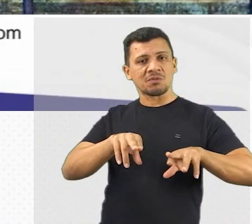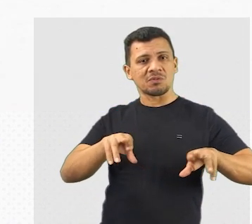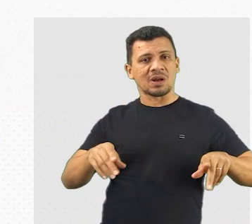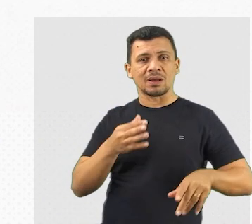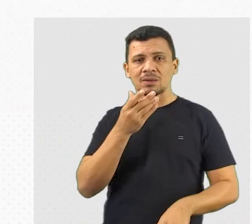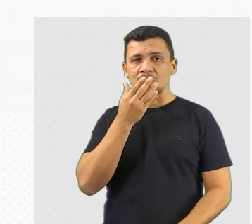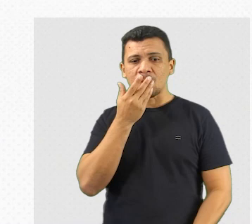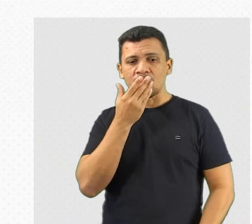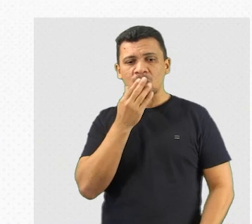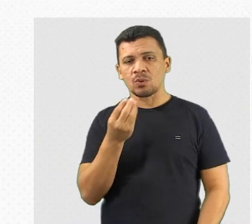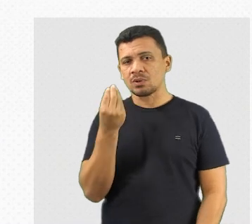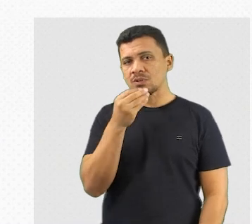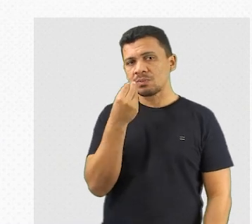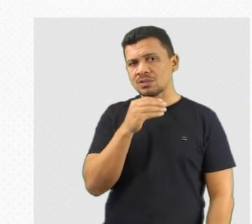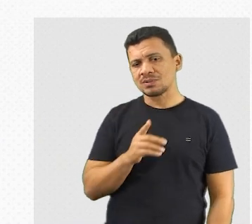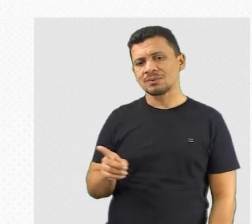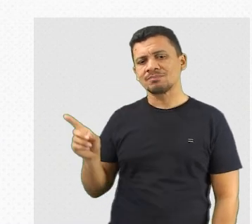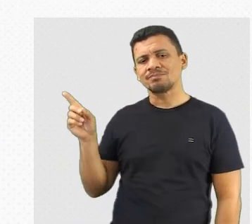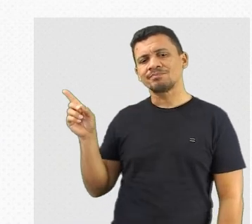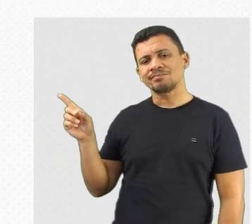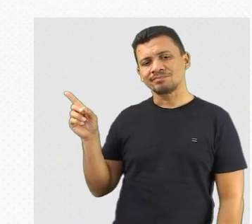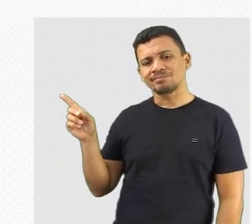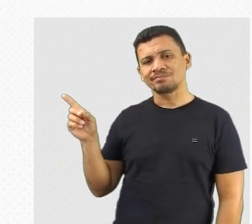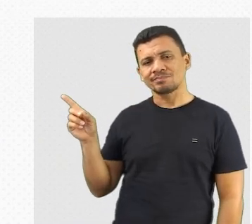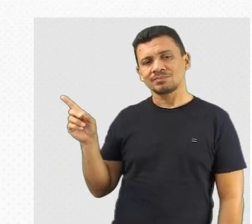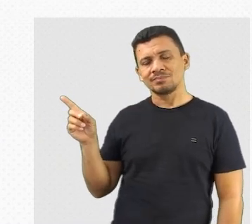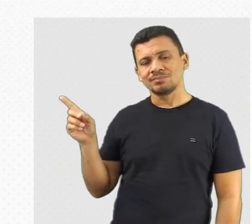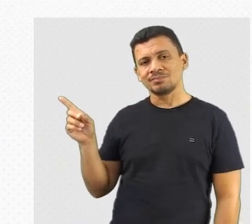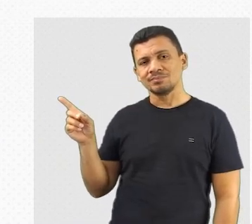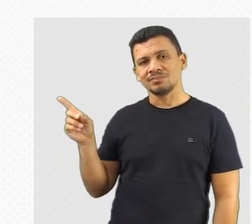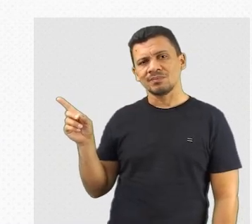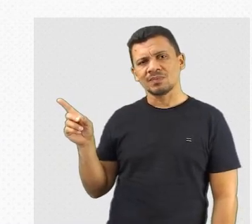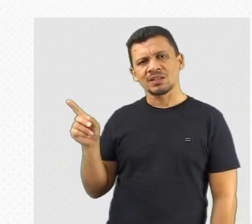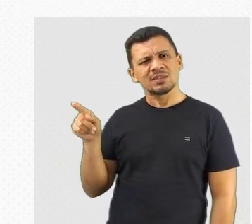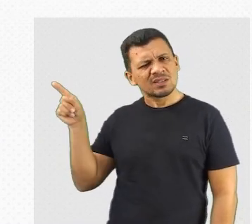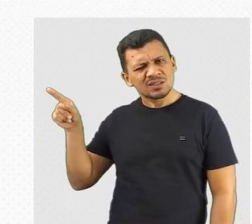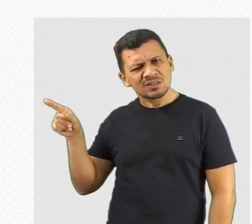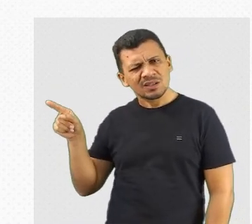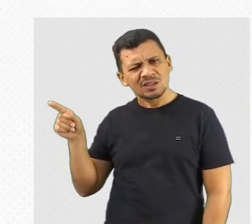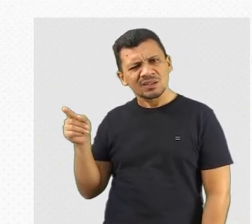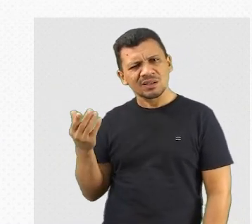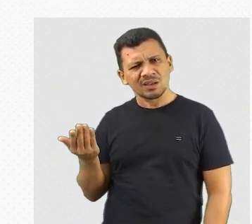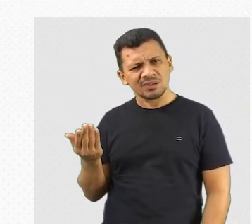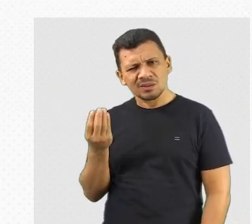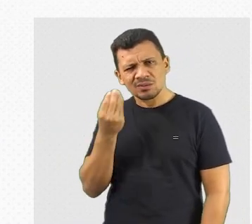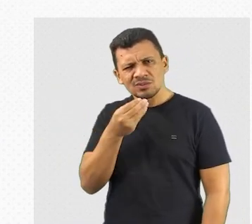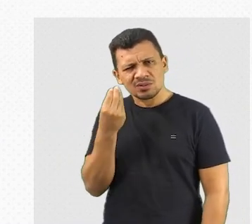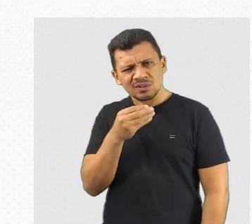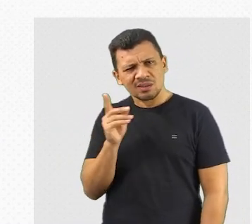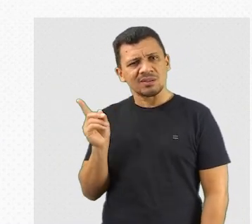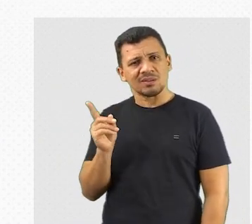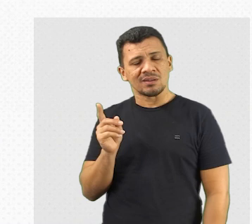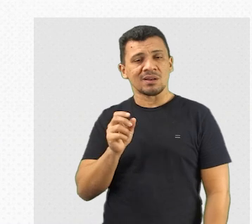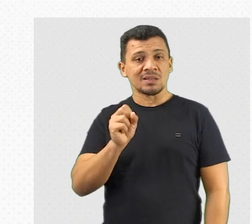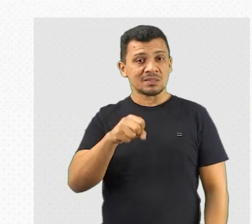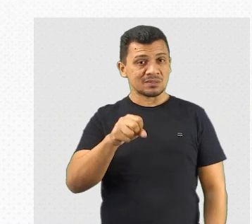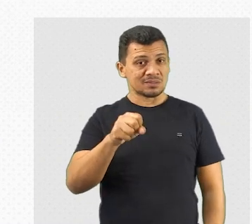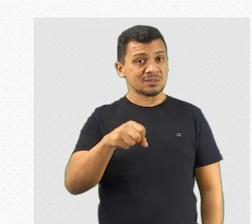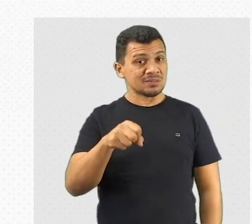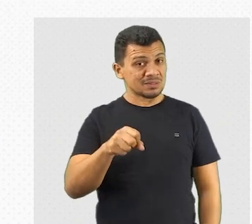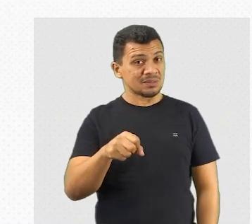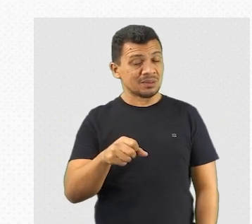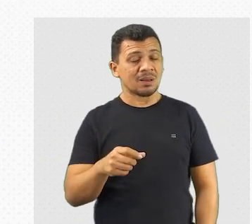discretas, que são o caso desta aqui. Pois é, aquela primeira... Professor, isso é discreto? Para aquele padrão, sim. Deixar claro